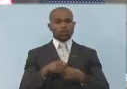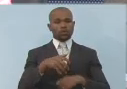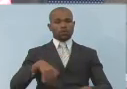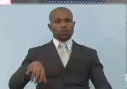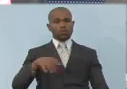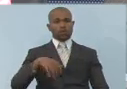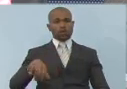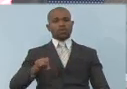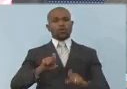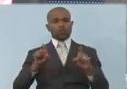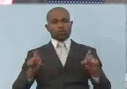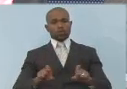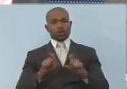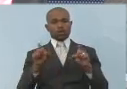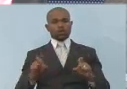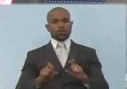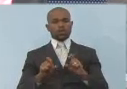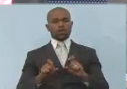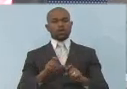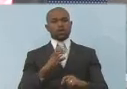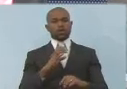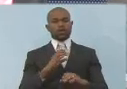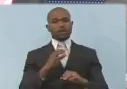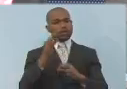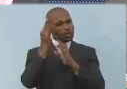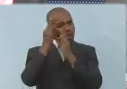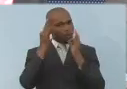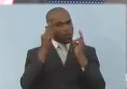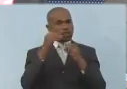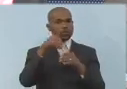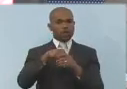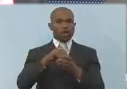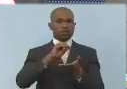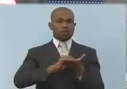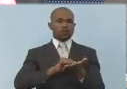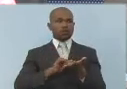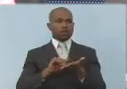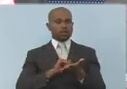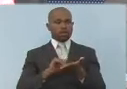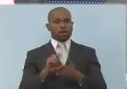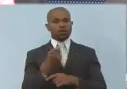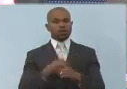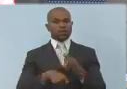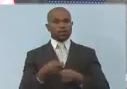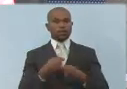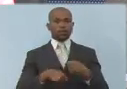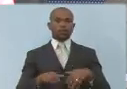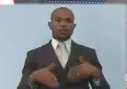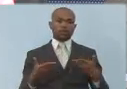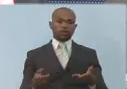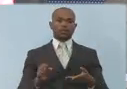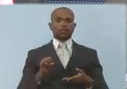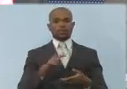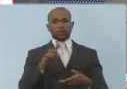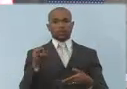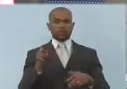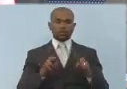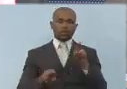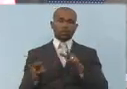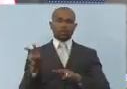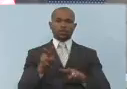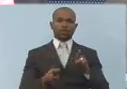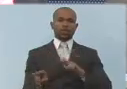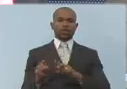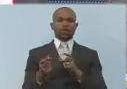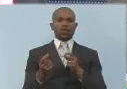de Informática e Telecomunicações, que não se encontra alocado na Secretaria de Administração. Então, se vocês analisarem, vão ver um valor